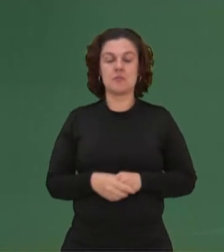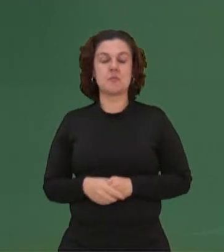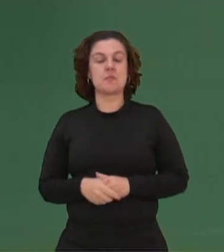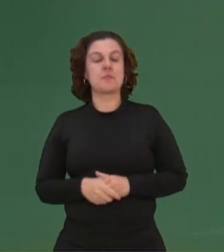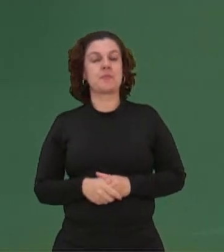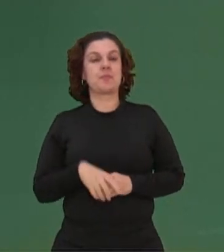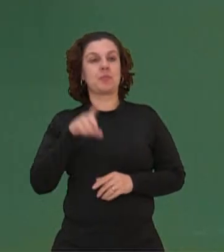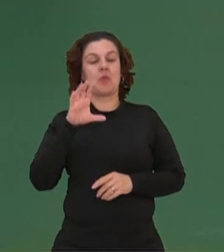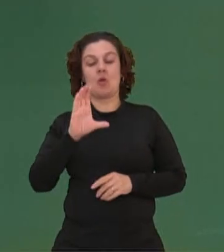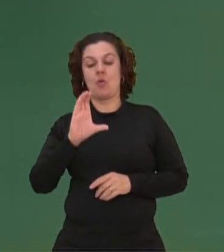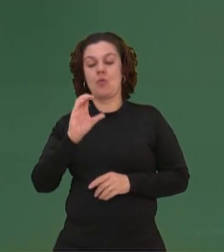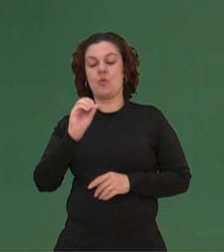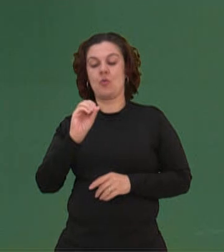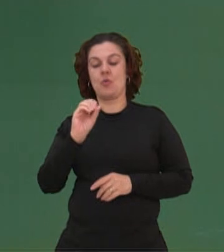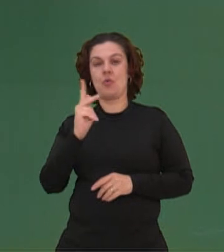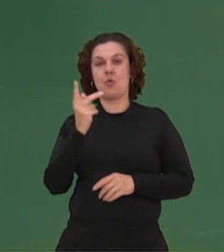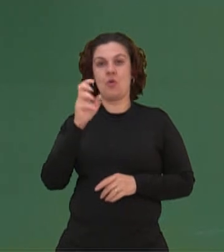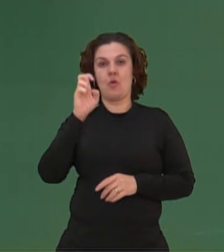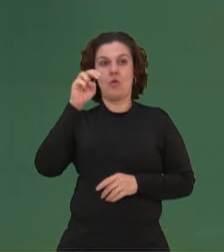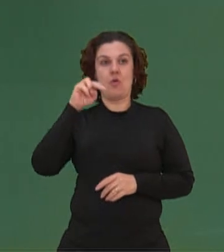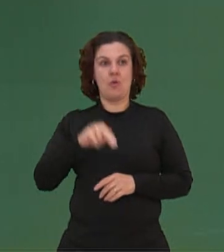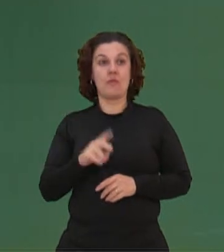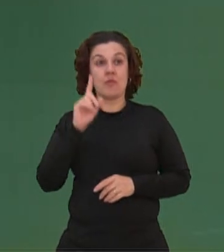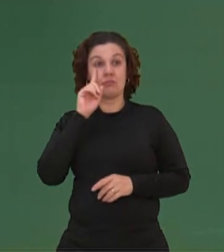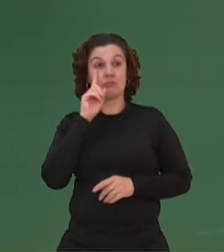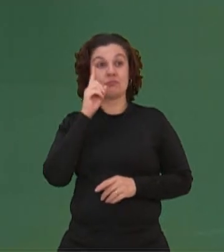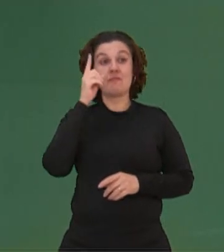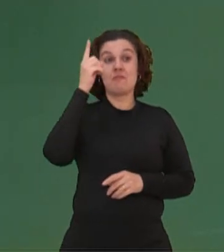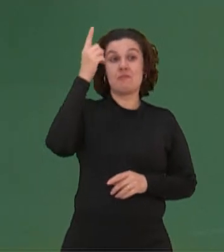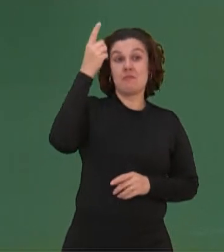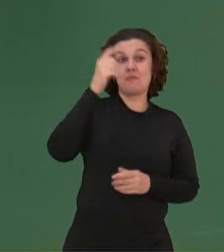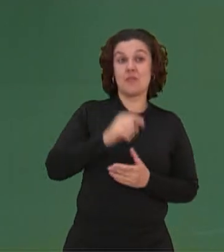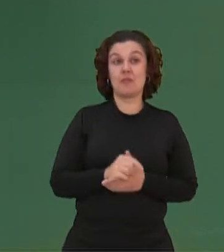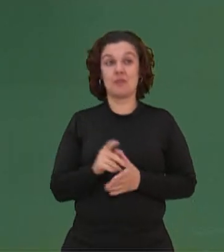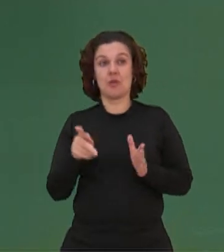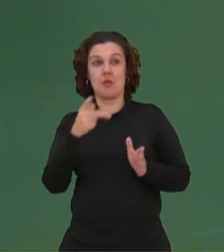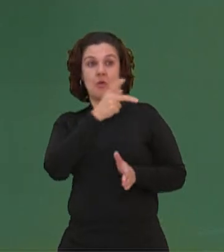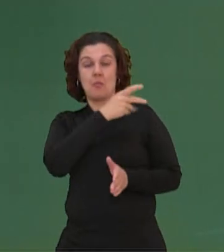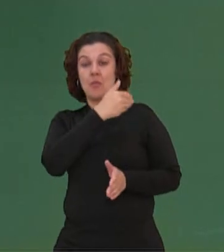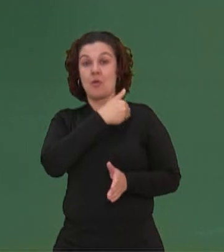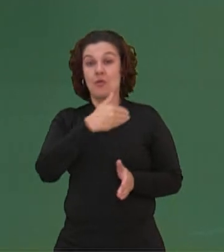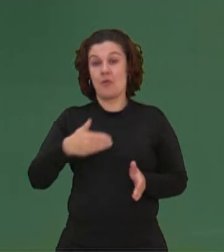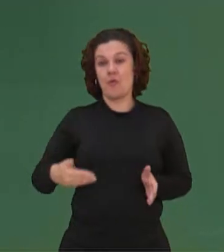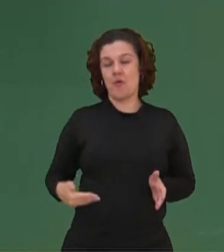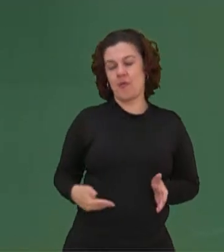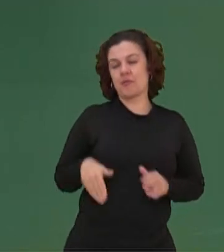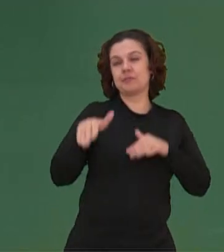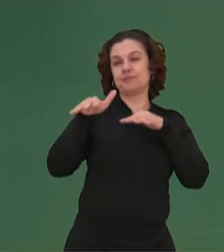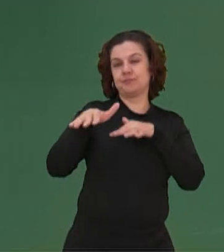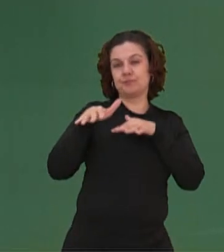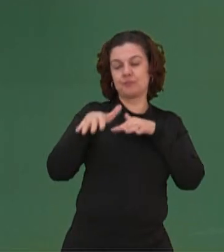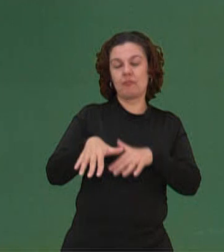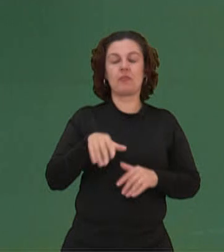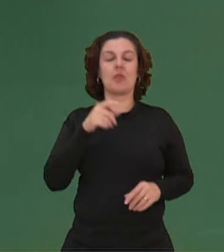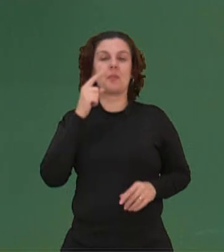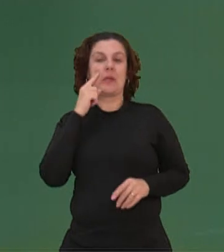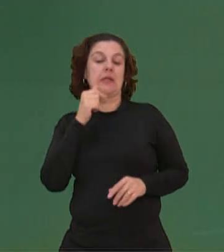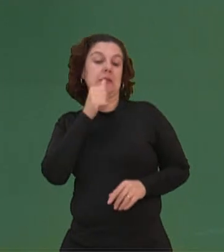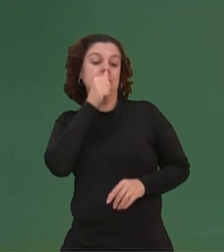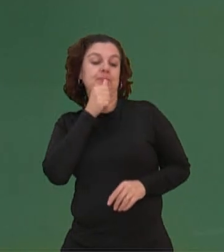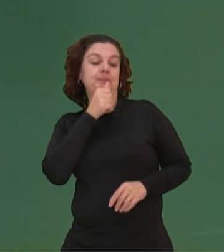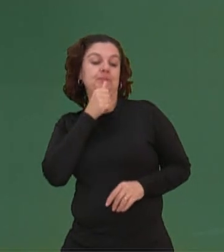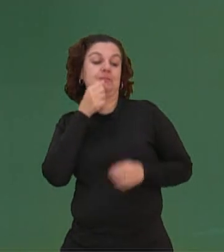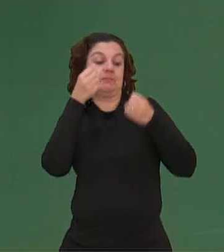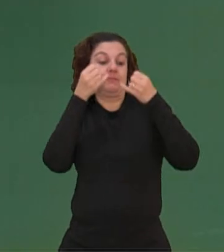o Plano Cohen foi esse plano inventado aí pelo governo, pelo Serviço Secreto do Exército, para justificar